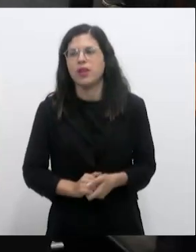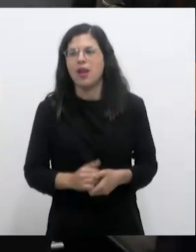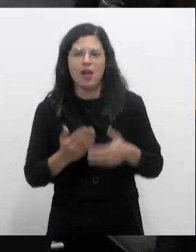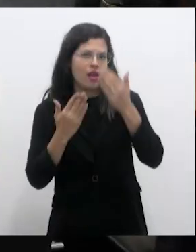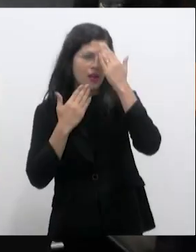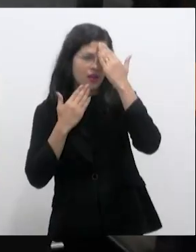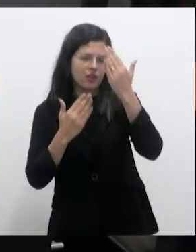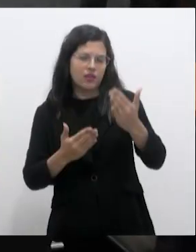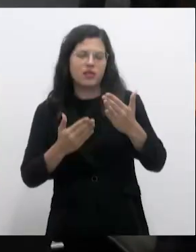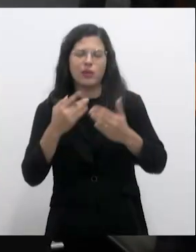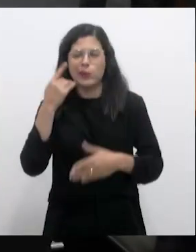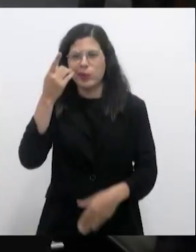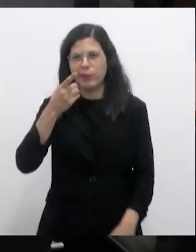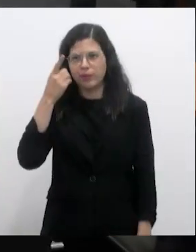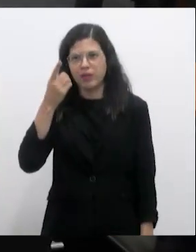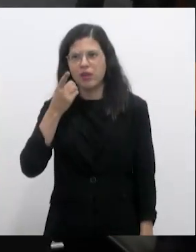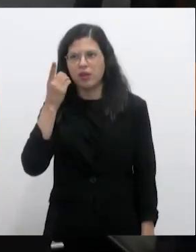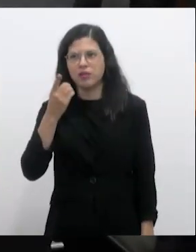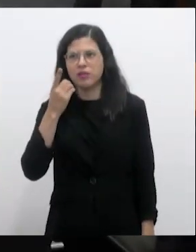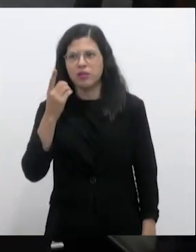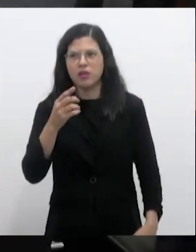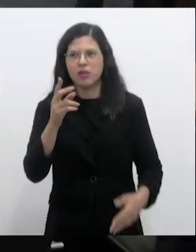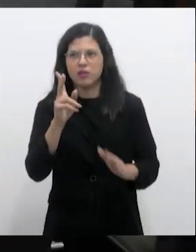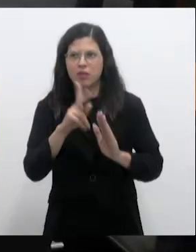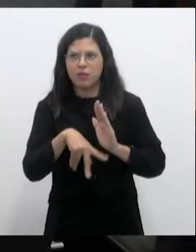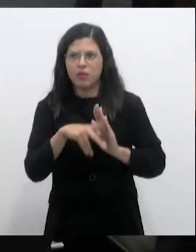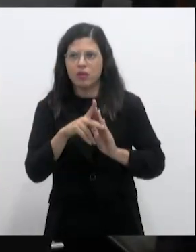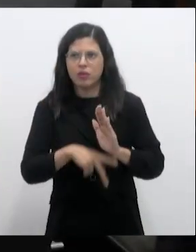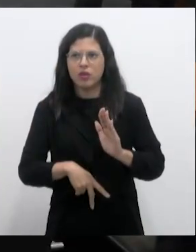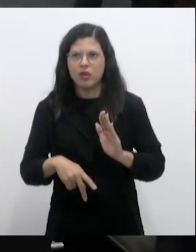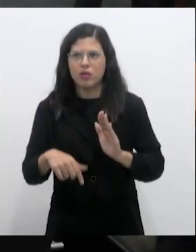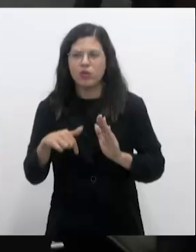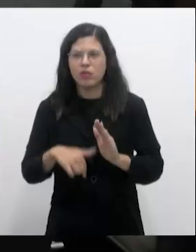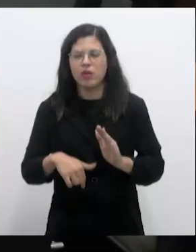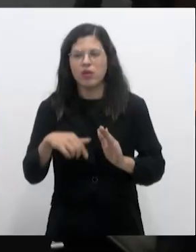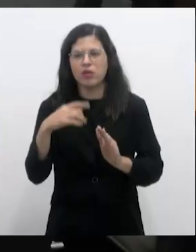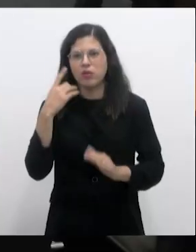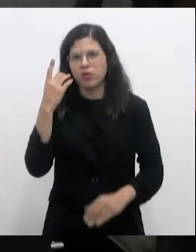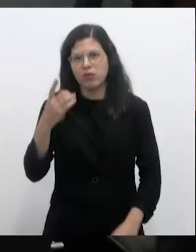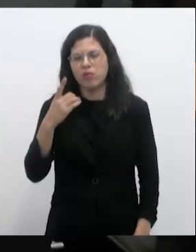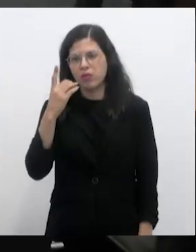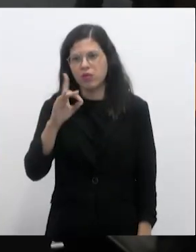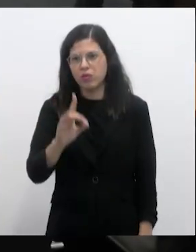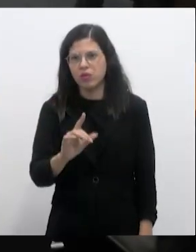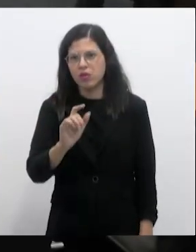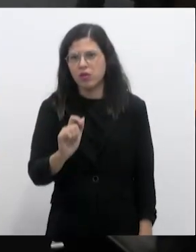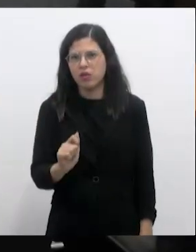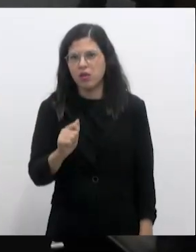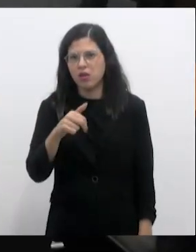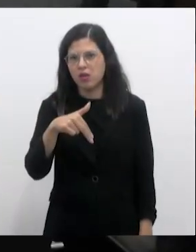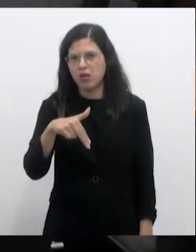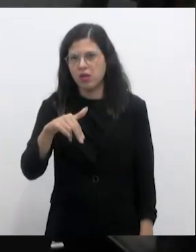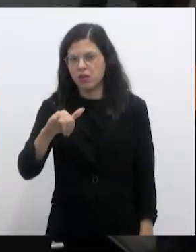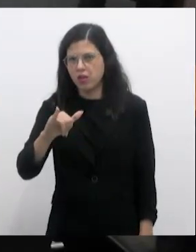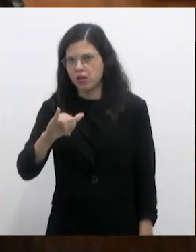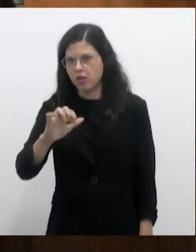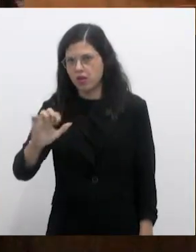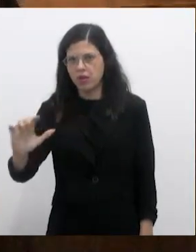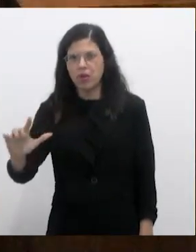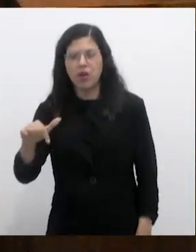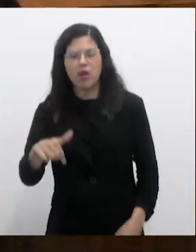aos nossos pares. Esse projeto, o deputado Daniel Liberaum me concedeu a coautoria. De